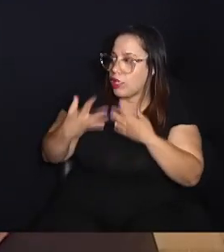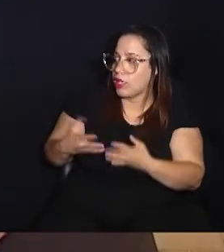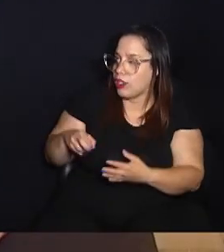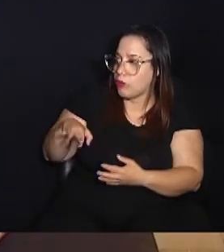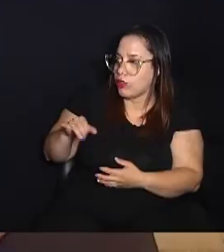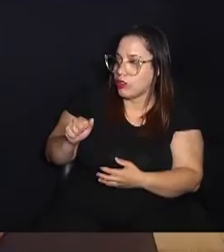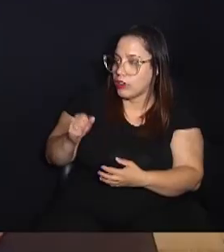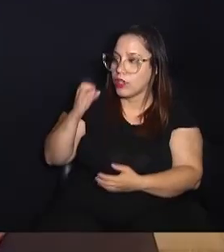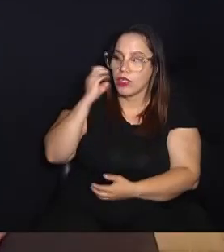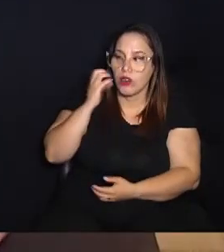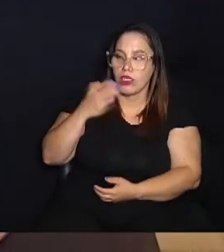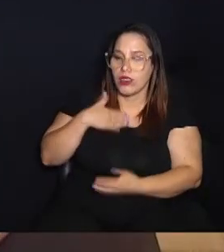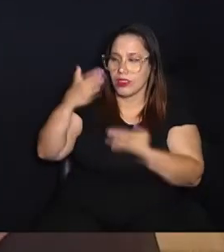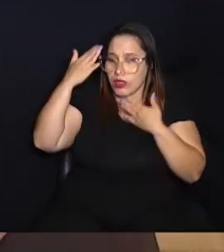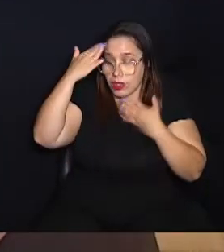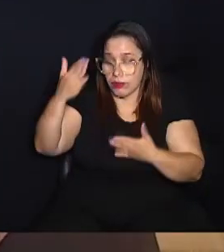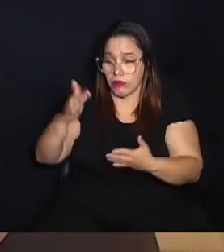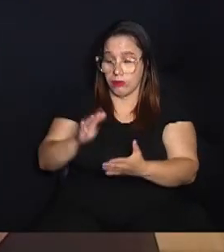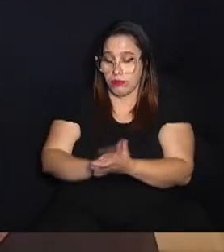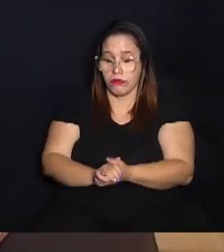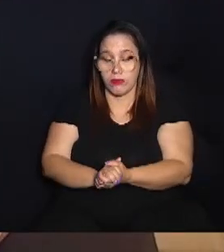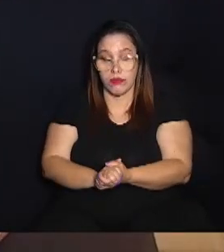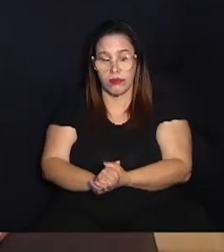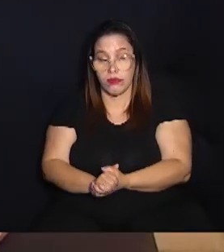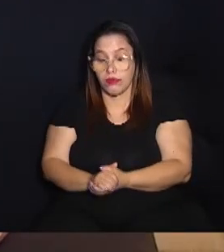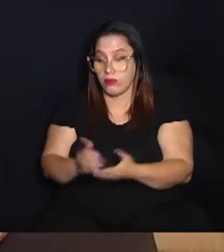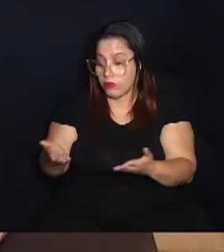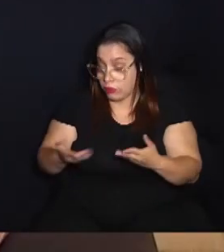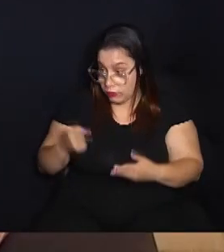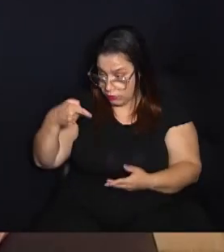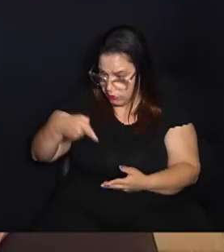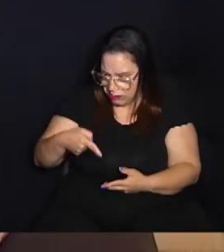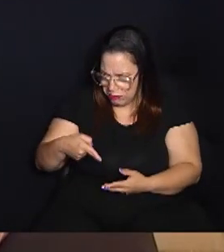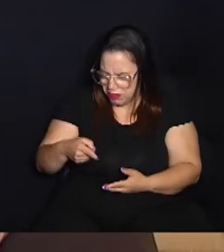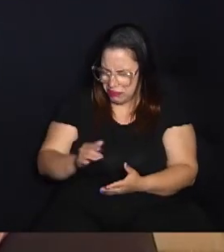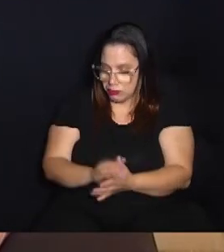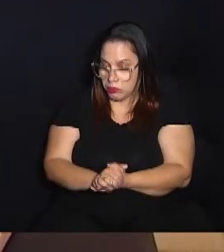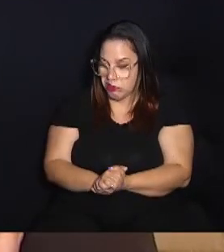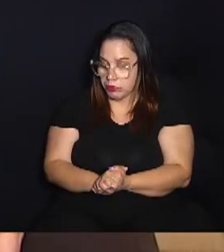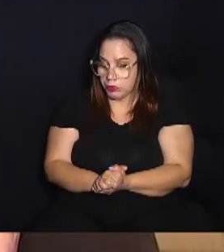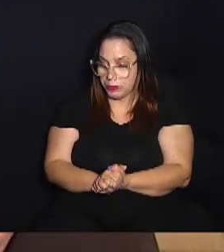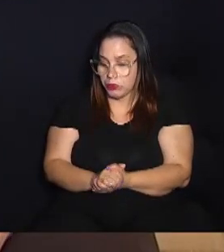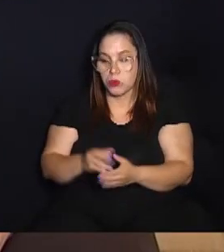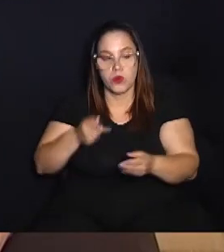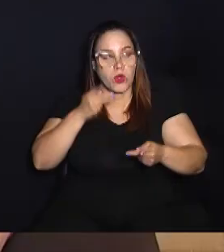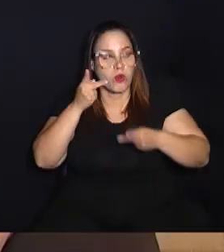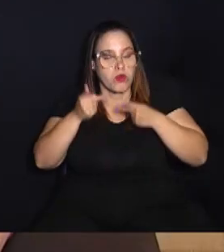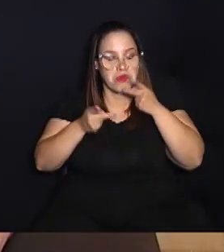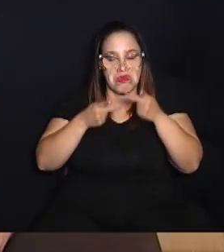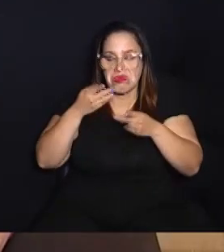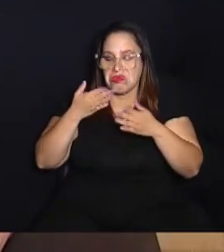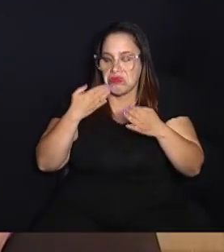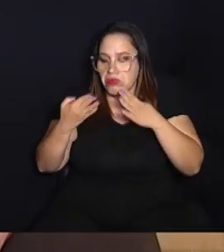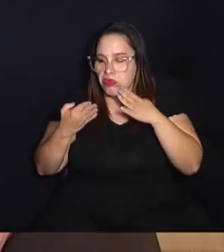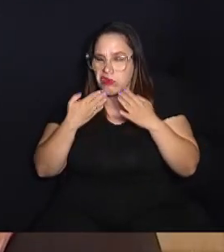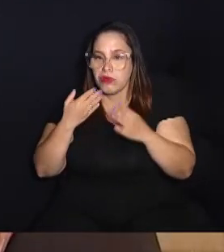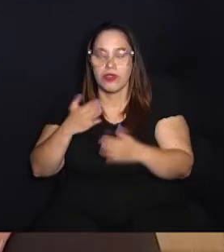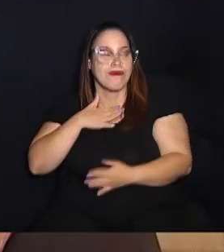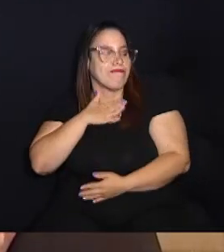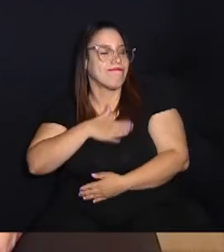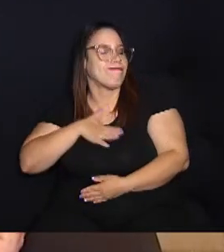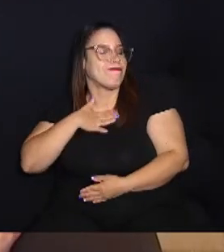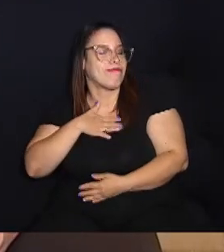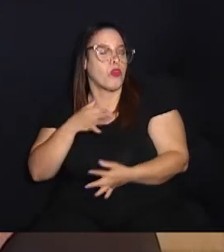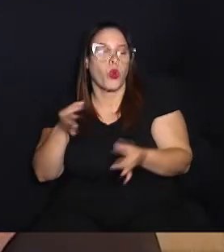bom, André? Eu que agradeço você e o Domingos estarem aqui conosco por esse diálogo tão gostoso,